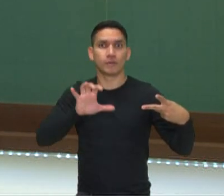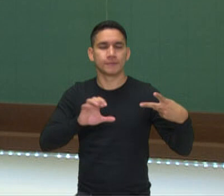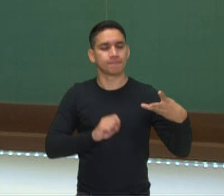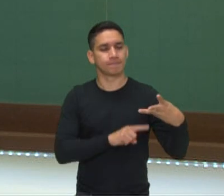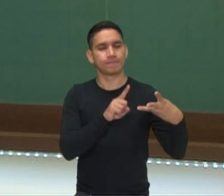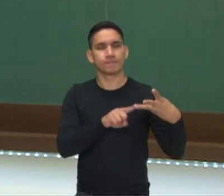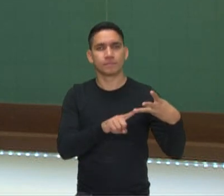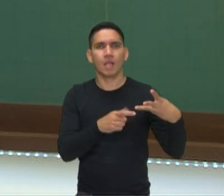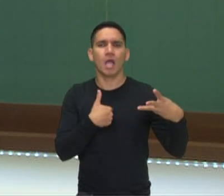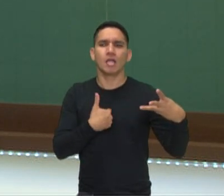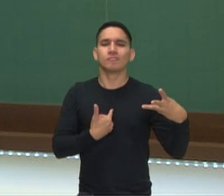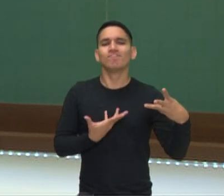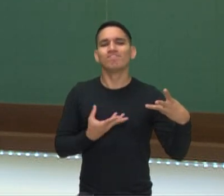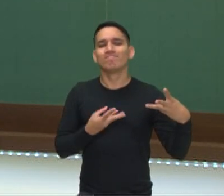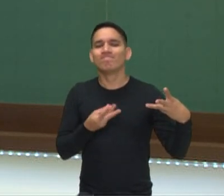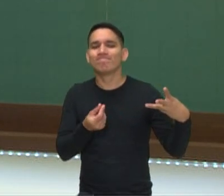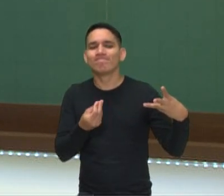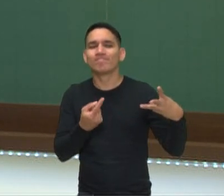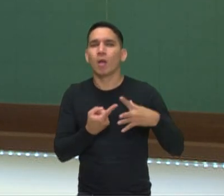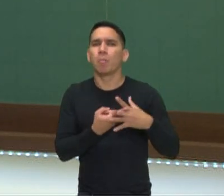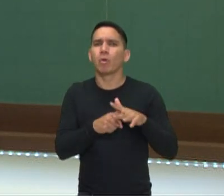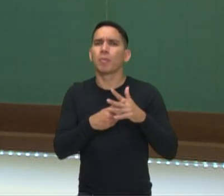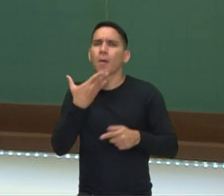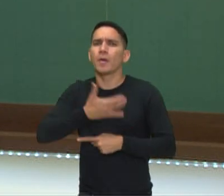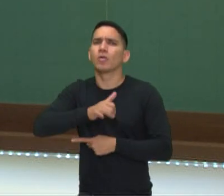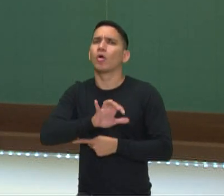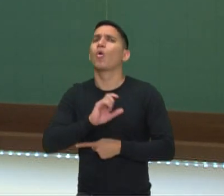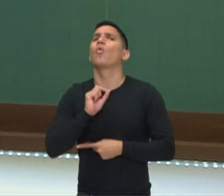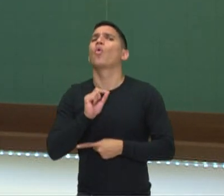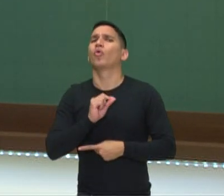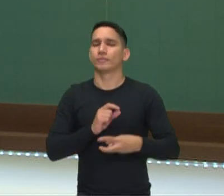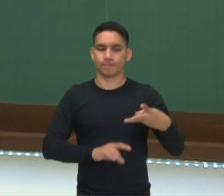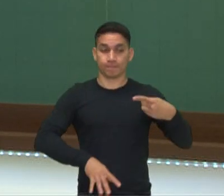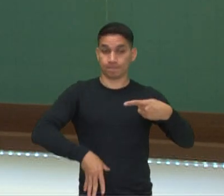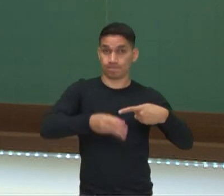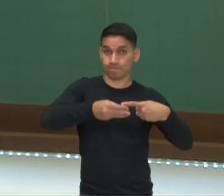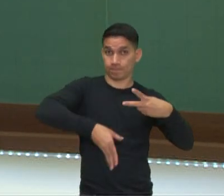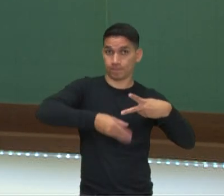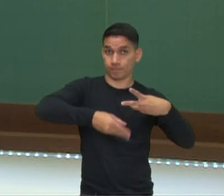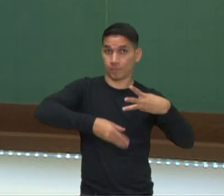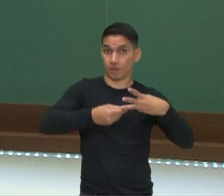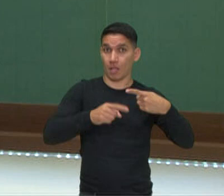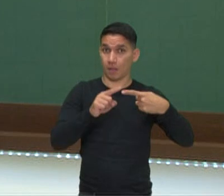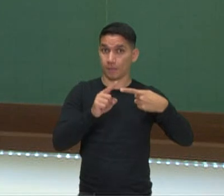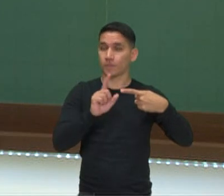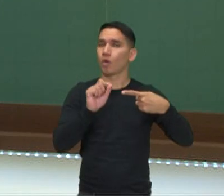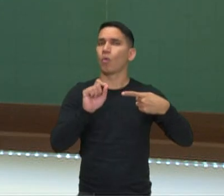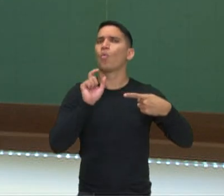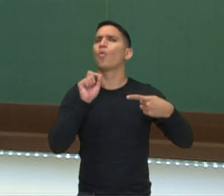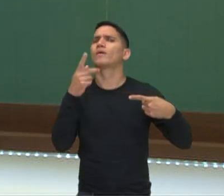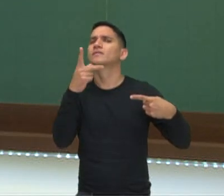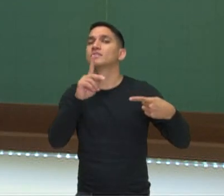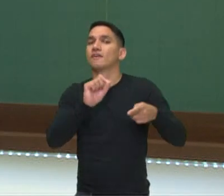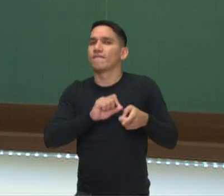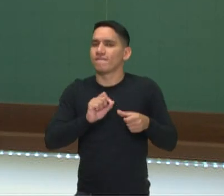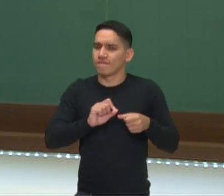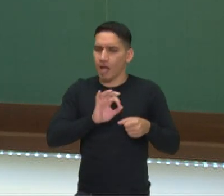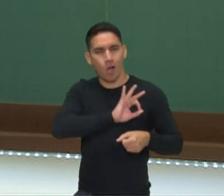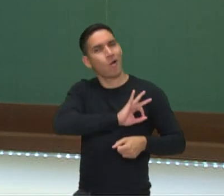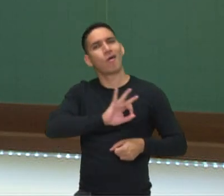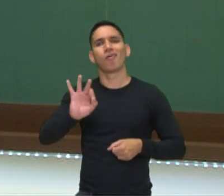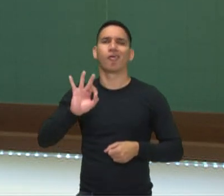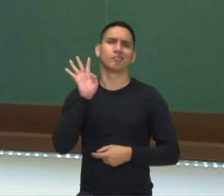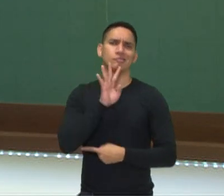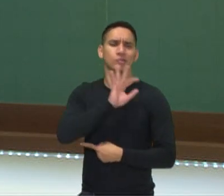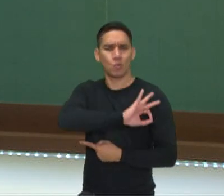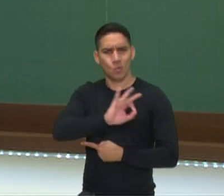aperfeiçoar em... Então você vai escrever primeiro aquilo que você faz de uma forma muito bacana, assim,